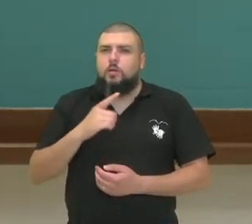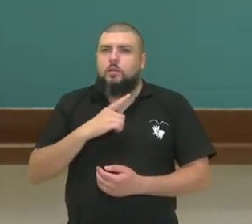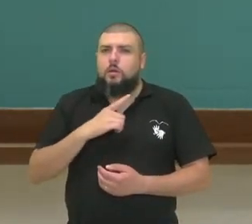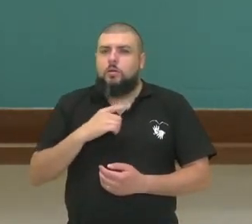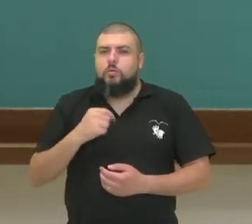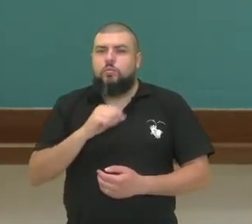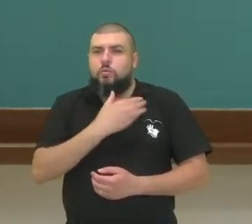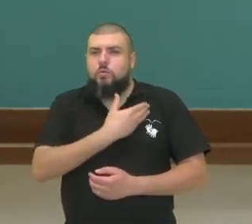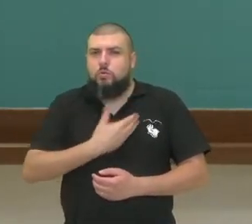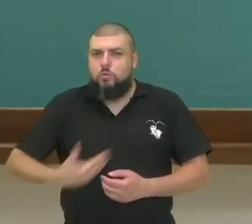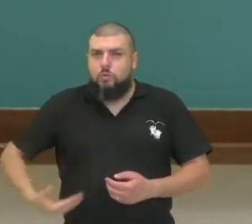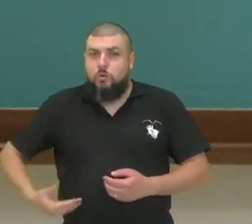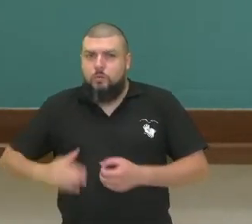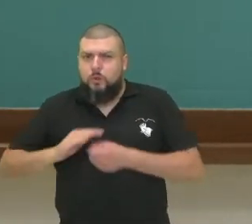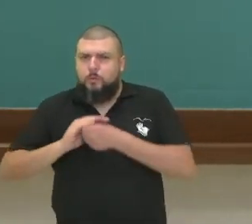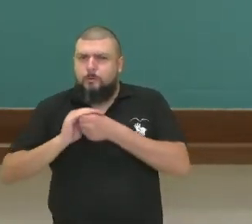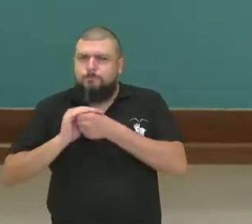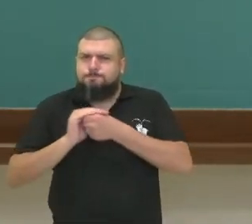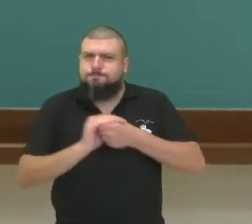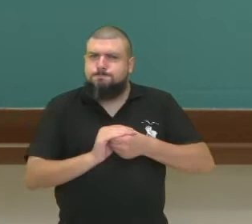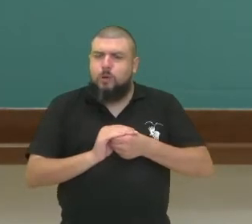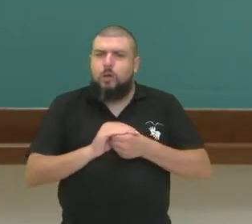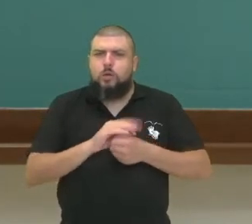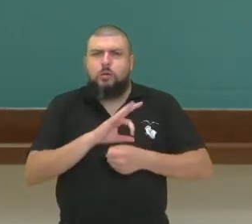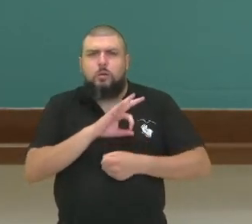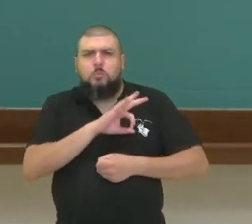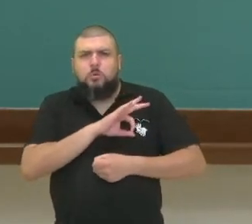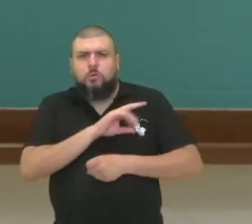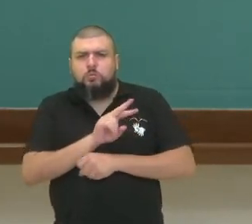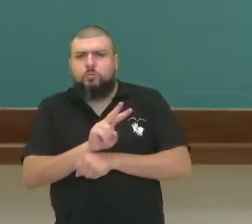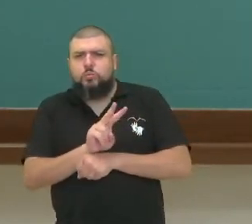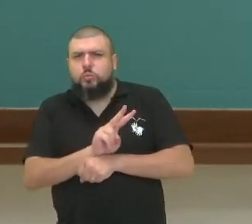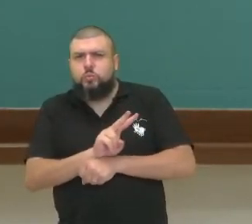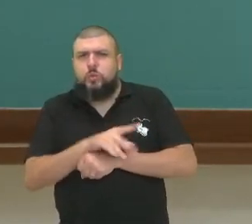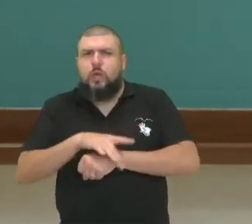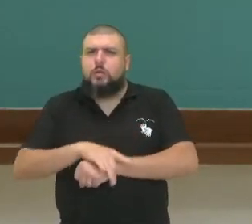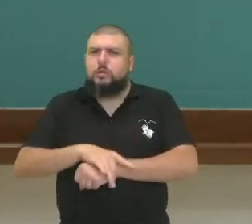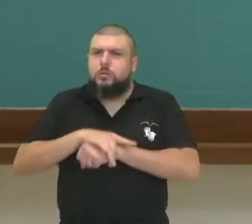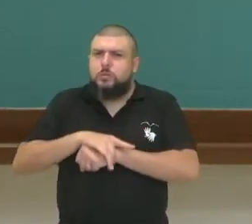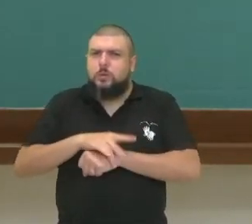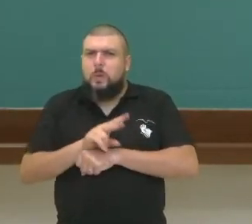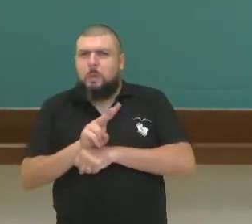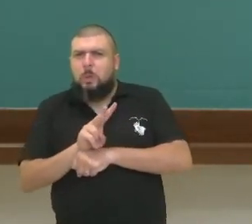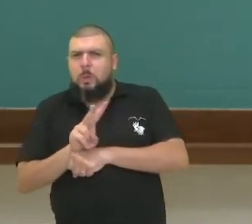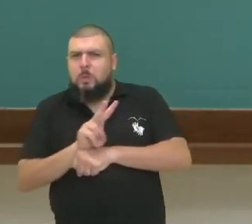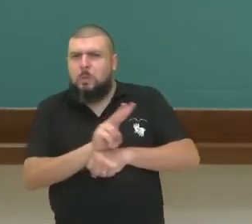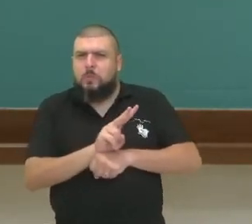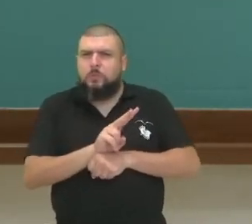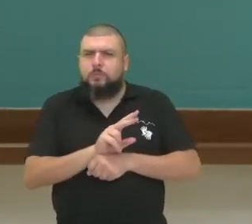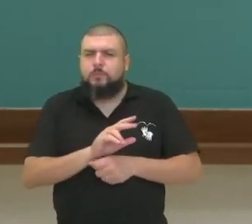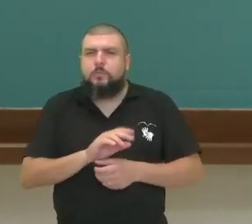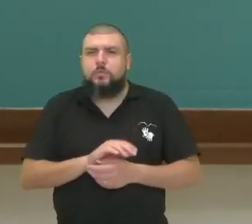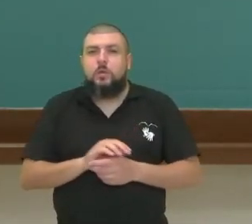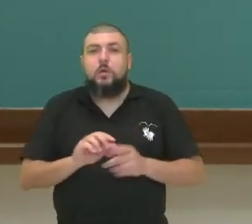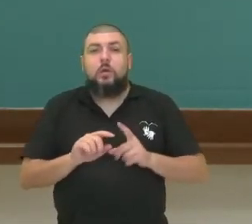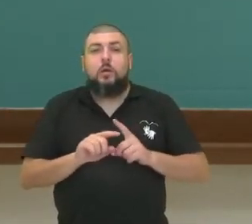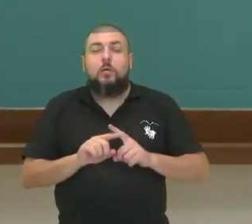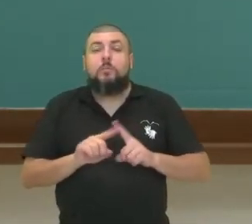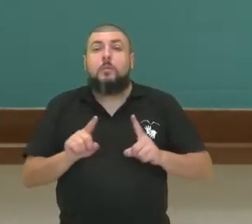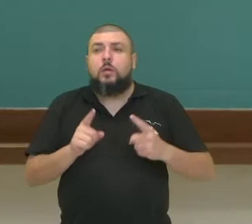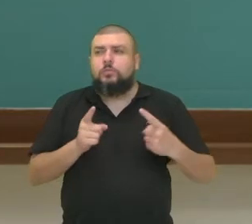parte do governo, através de suas delegacias, das suas forças de segurança, mas você também tem, quanto maior a repressão, você também vai ter uma